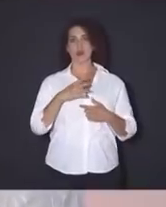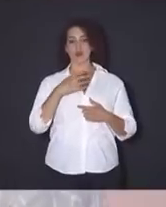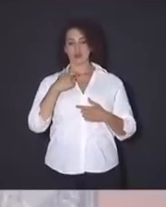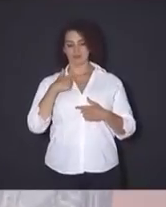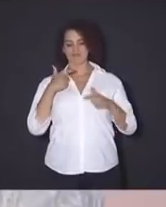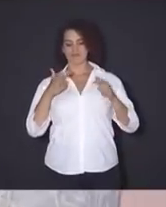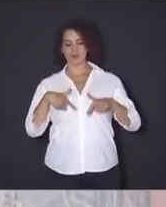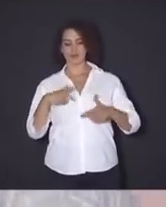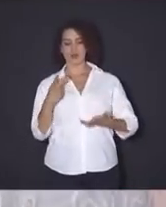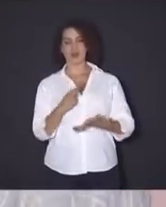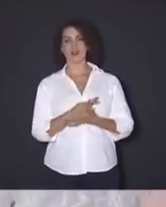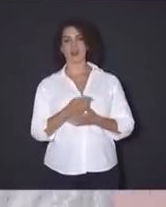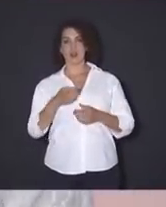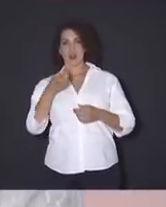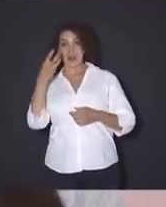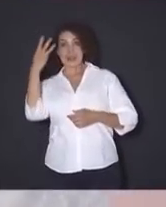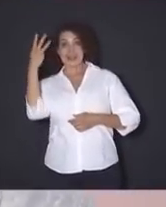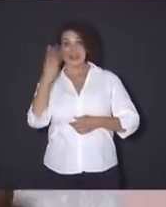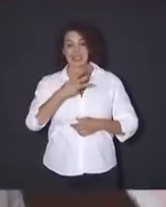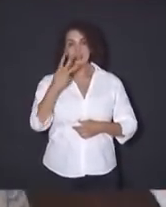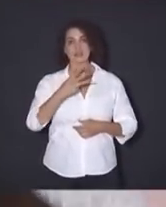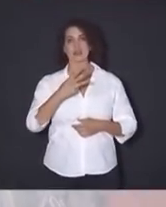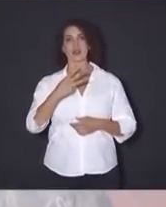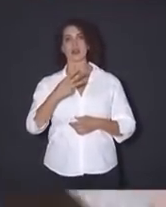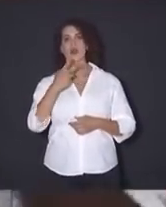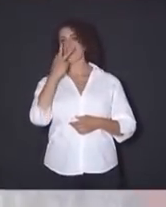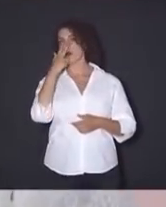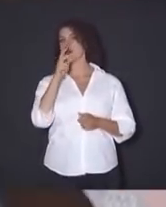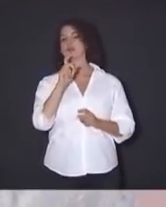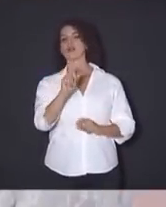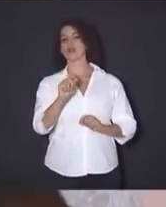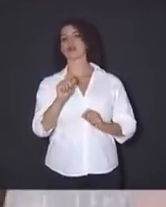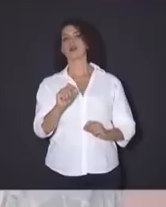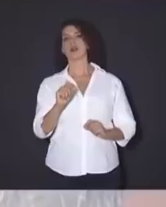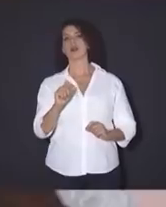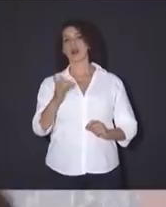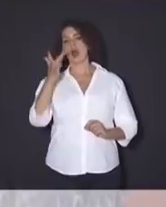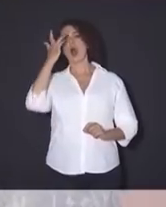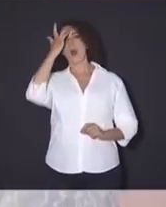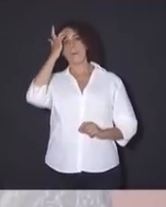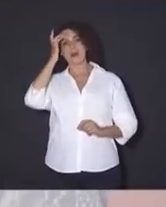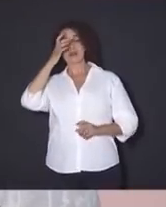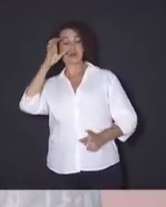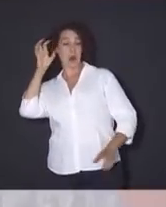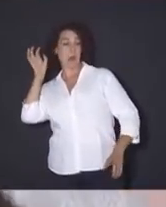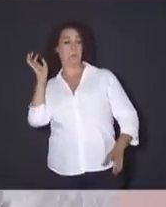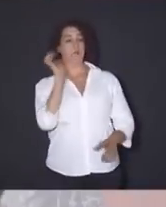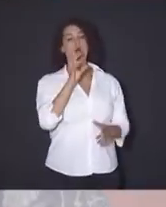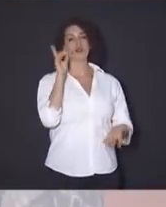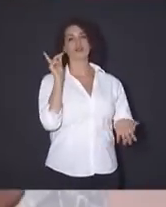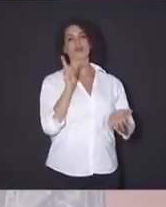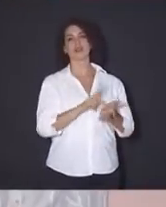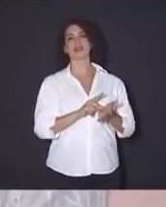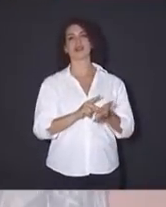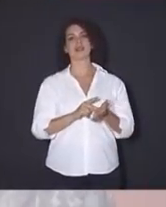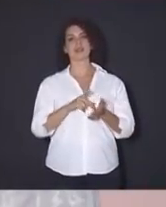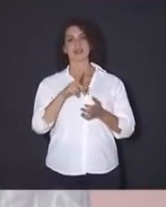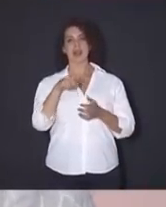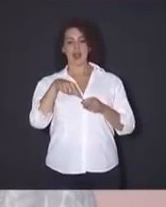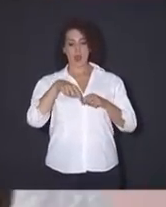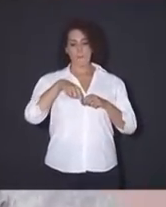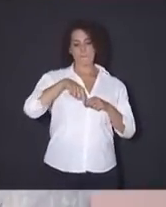não é um problema de deposição alguém está jogando propositadamente a bola nas suas costas o nome disso não é